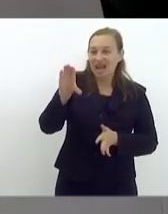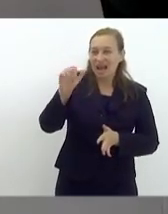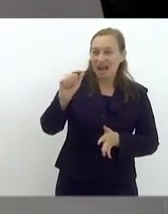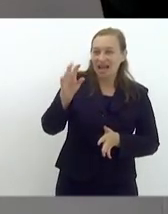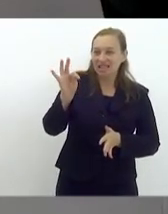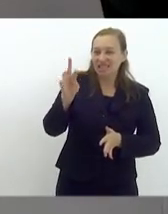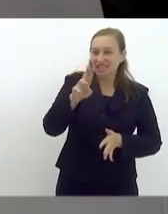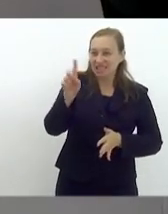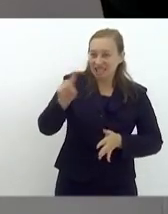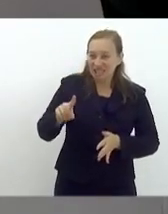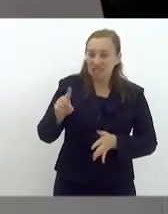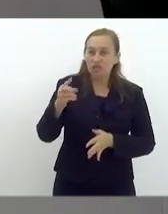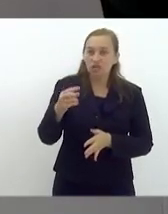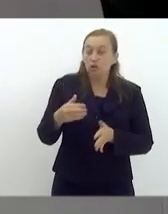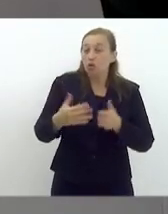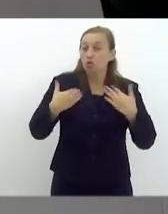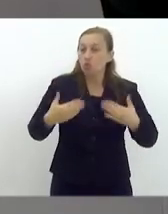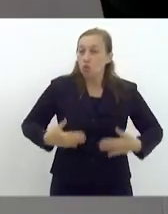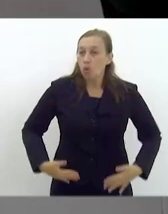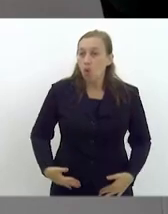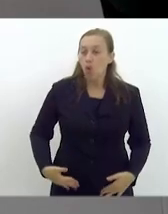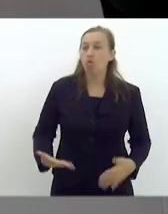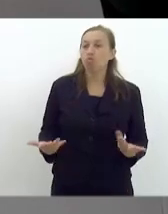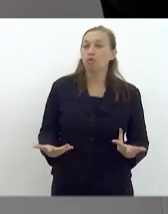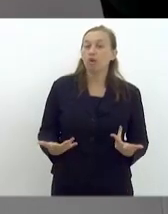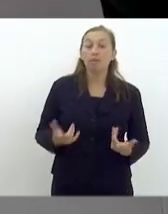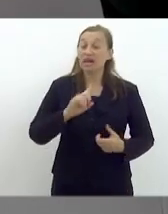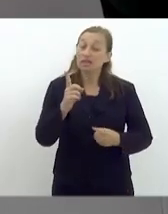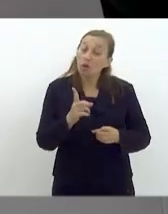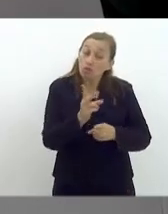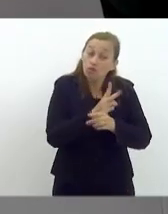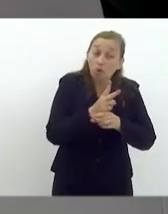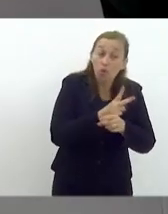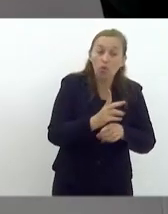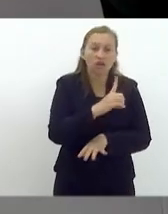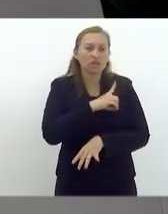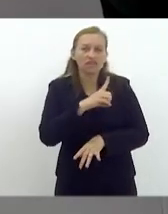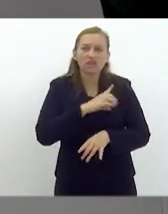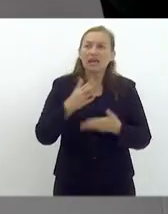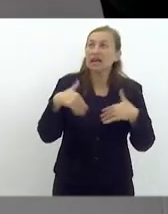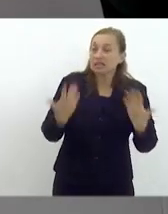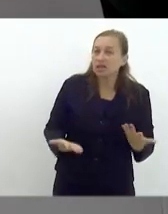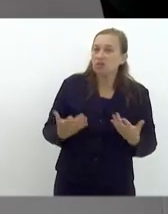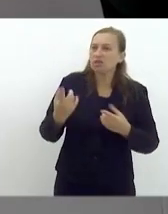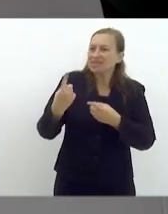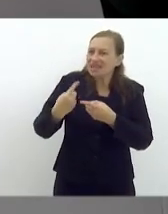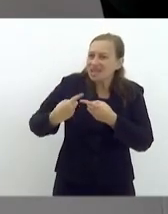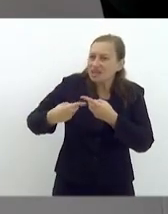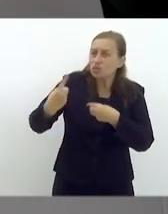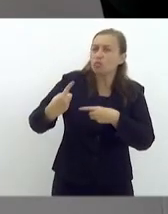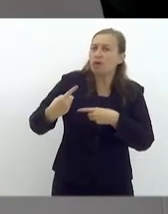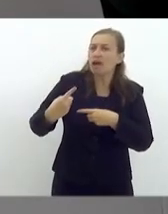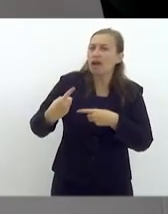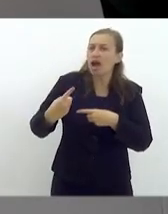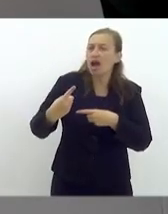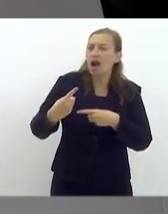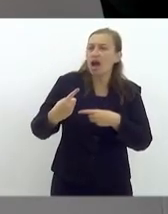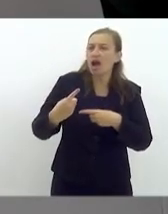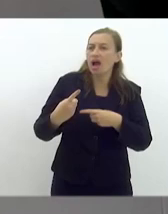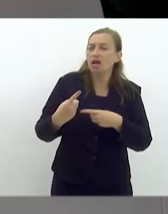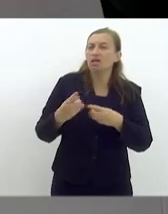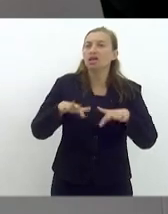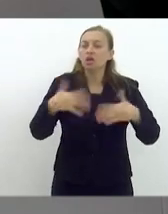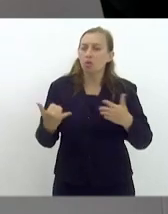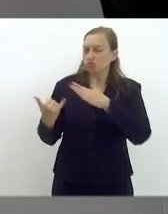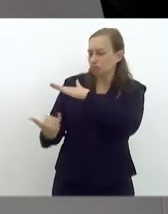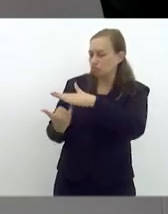delegacia não procurou registro então Na tentativa de superar né Essa subnotificação enquanto o